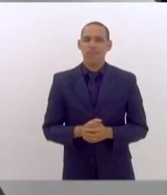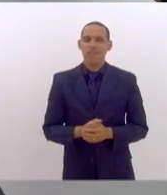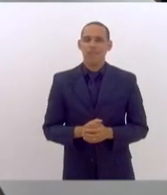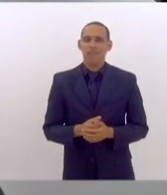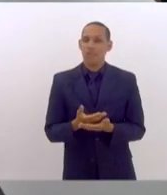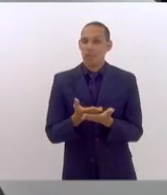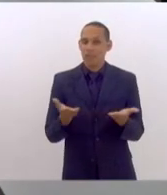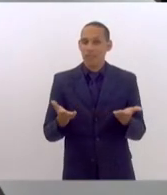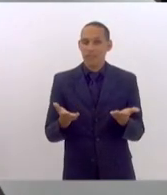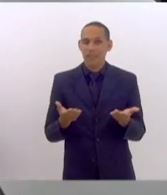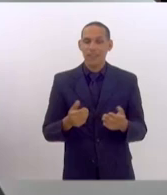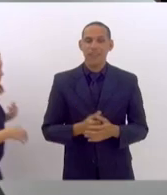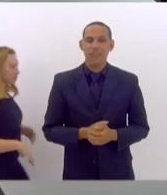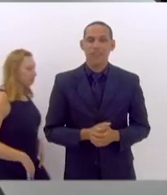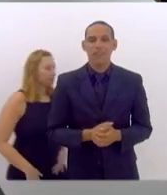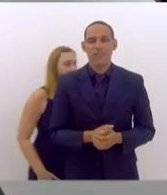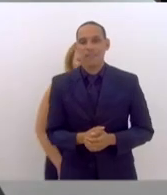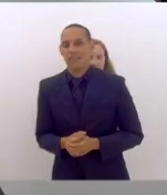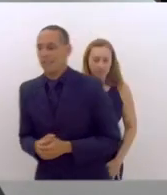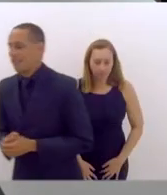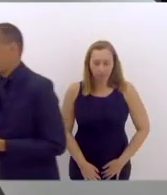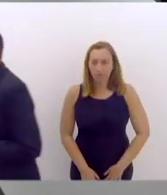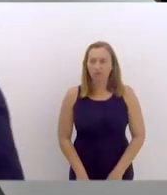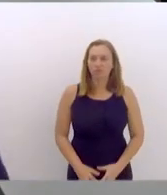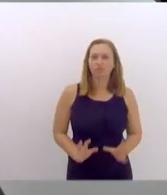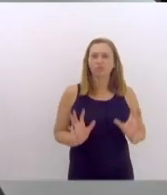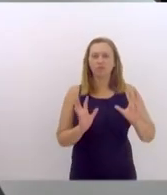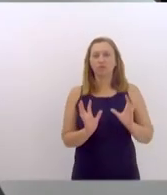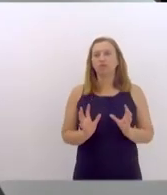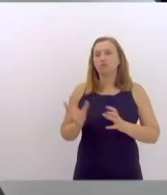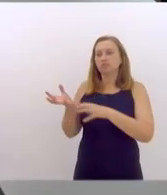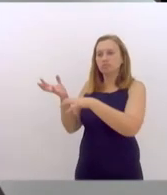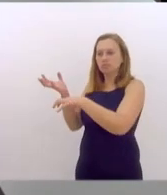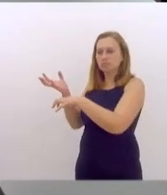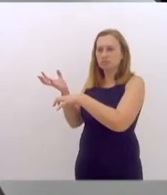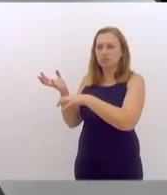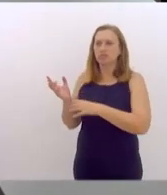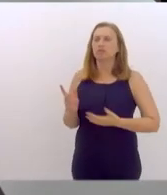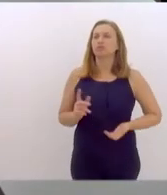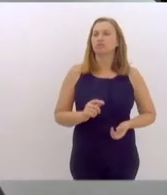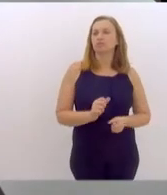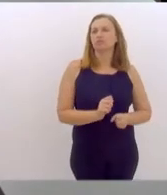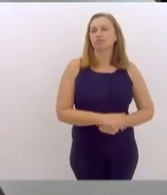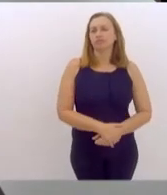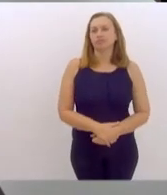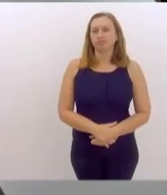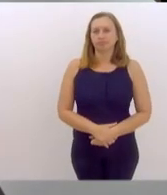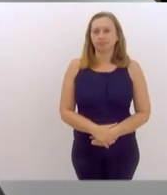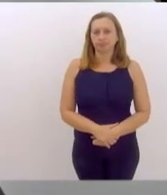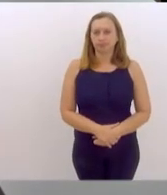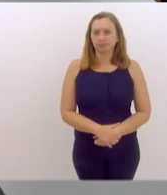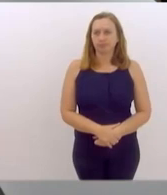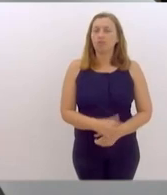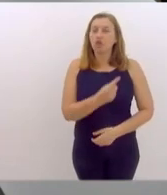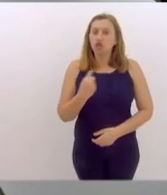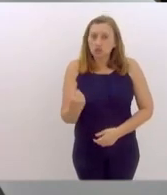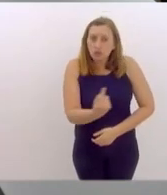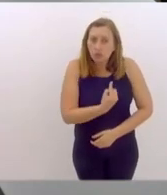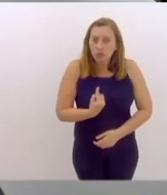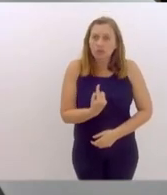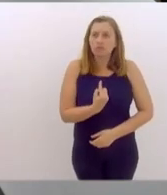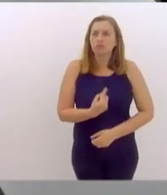a Deus era um estar no Congresso Nacional e para que nós